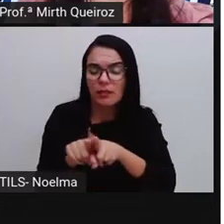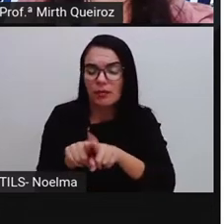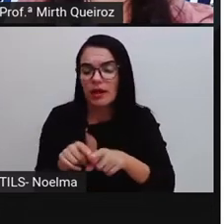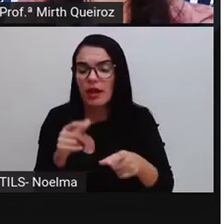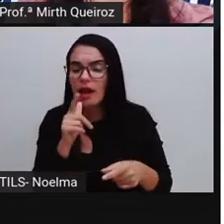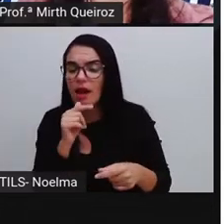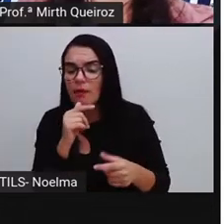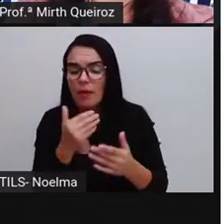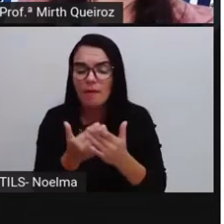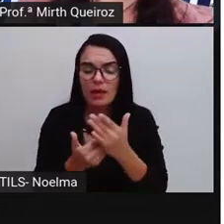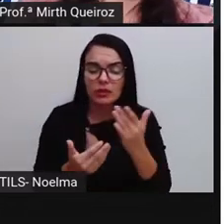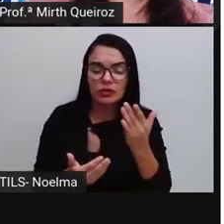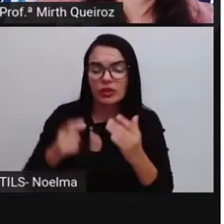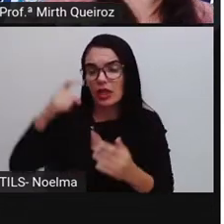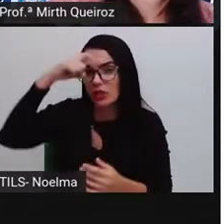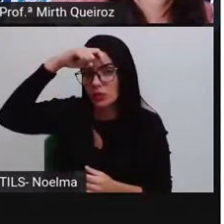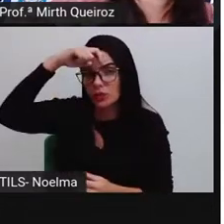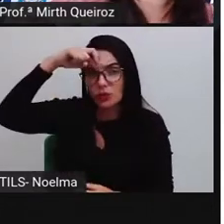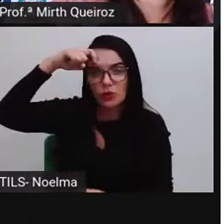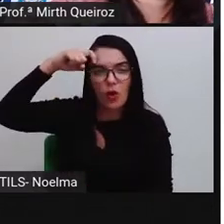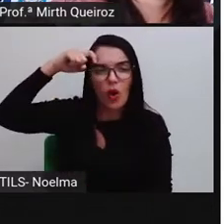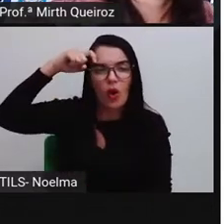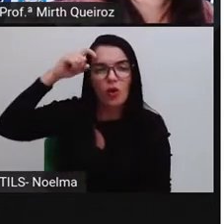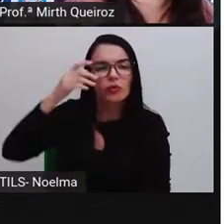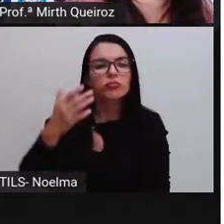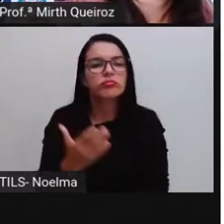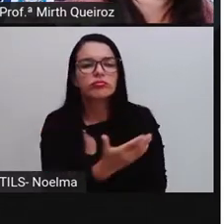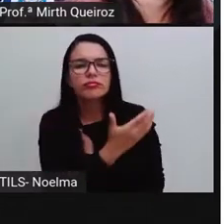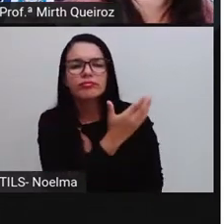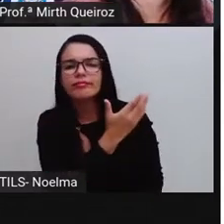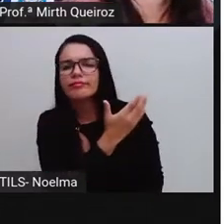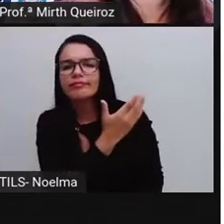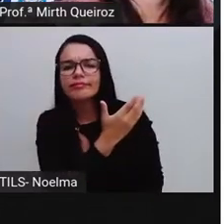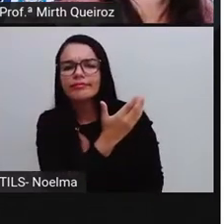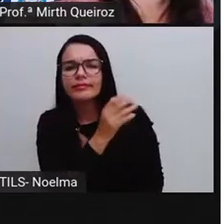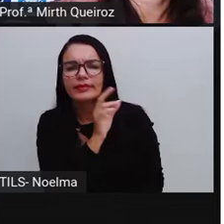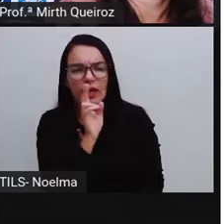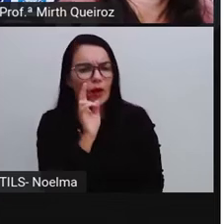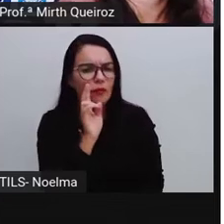suor? Note que na urina nós perdemos aí